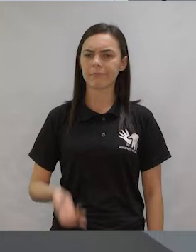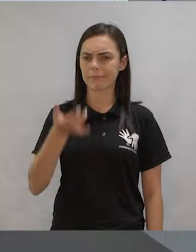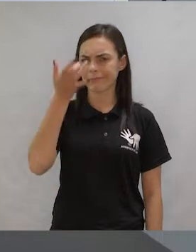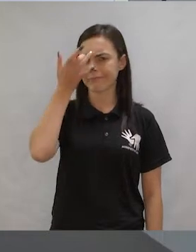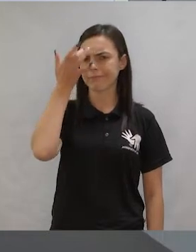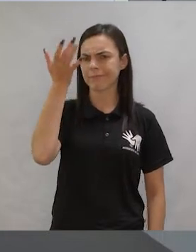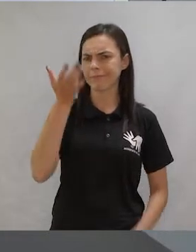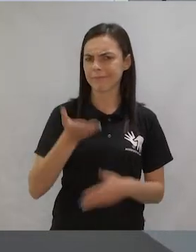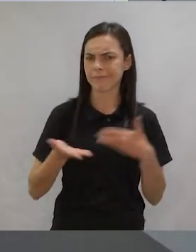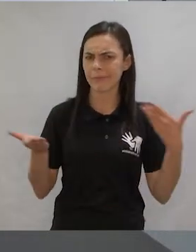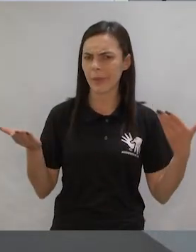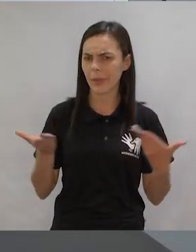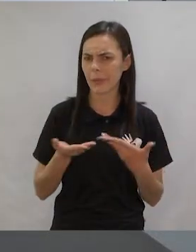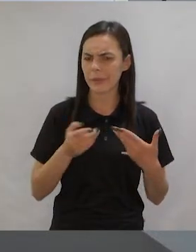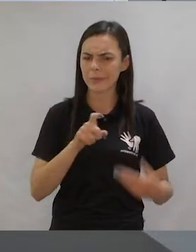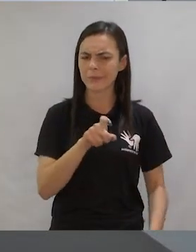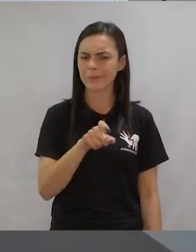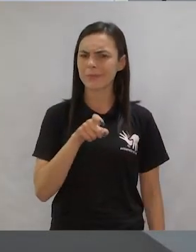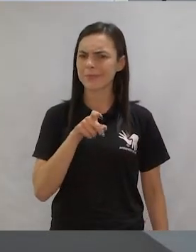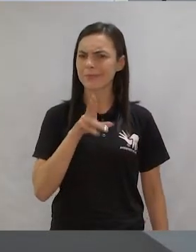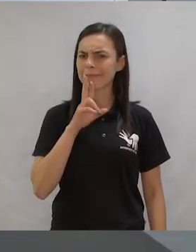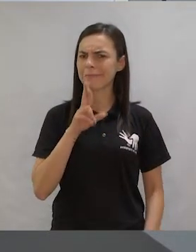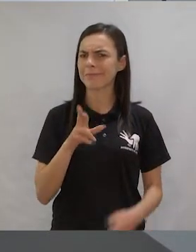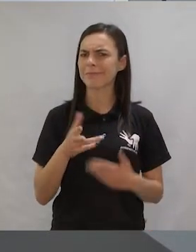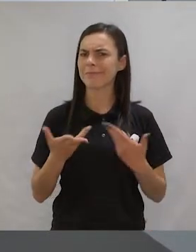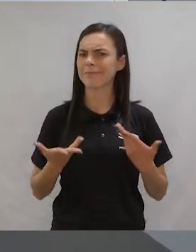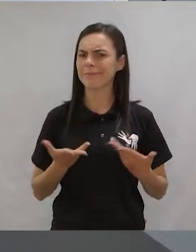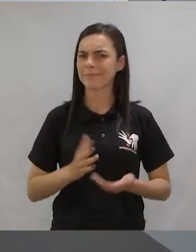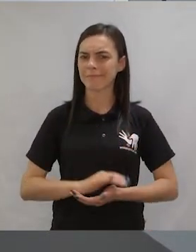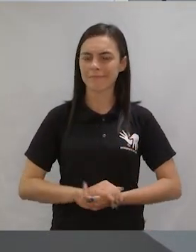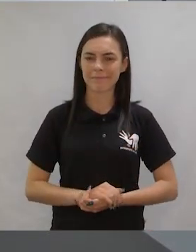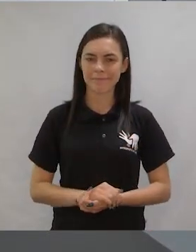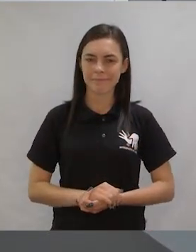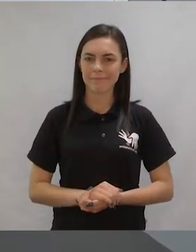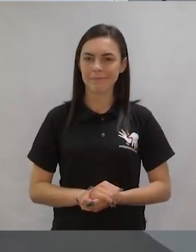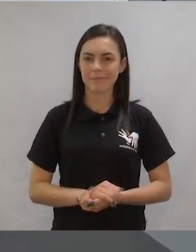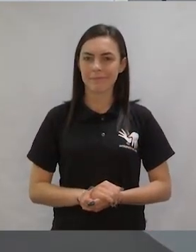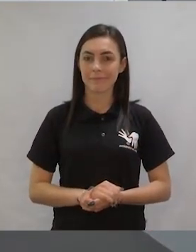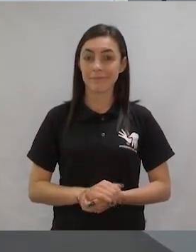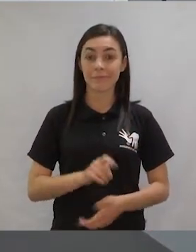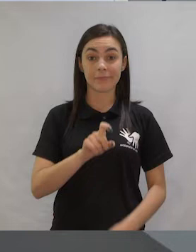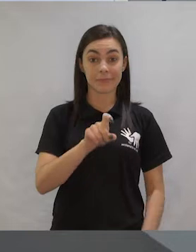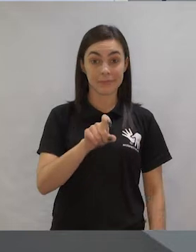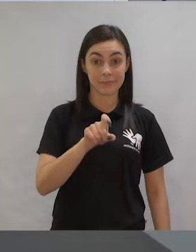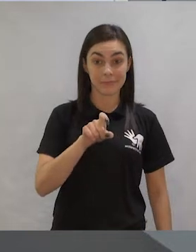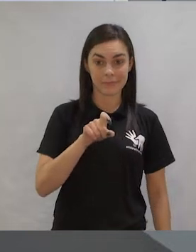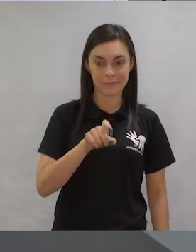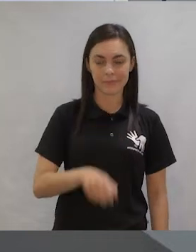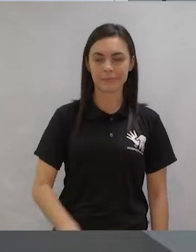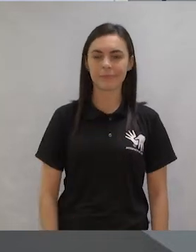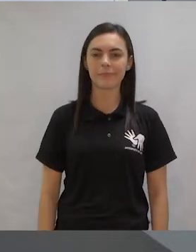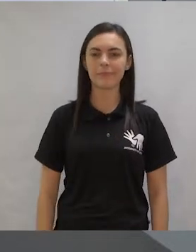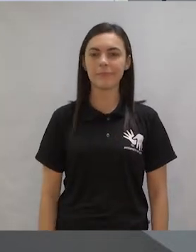Ficou bem fácil de descobrir qual é o valor de x. Então,